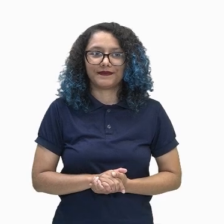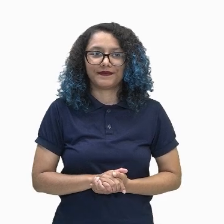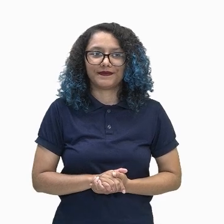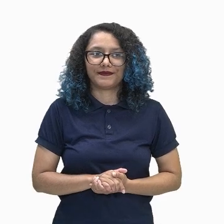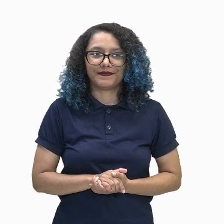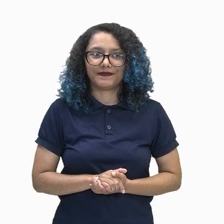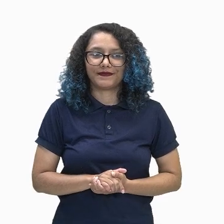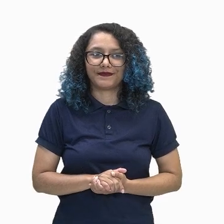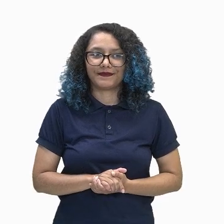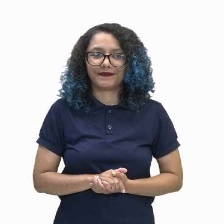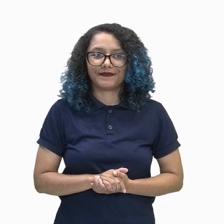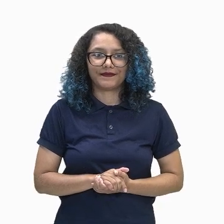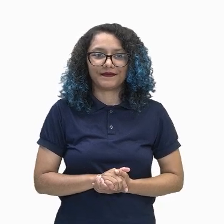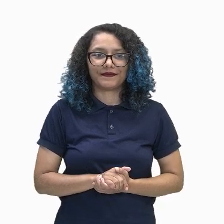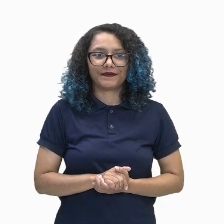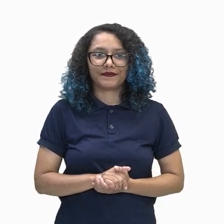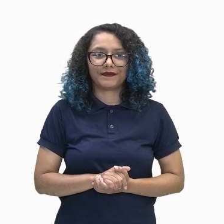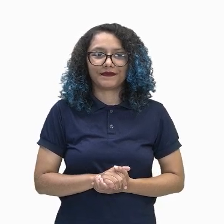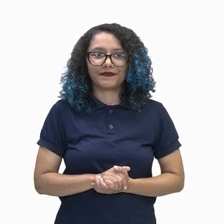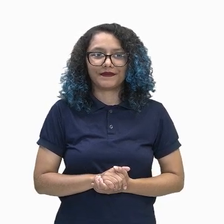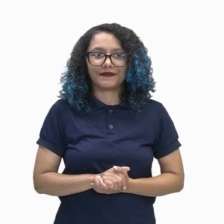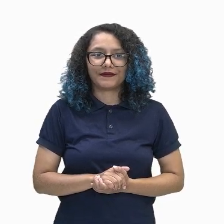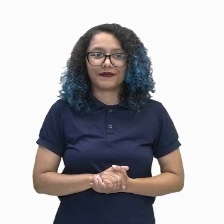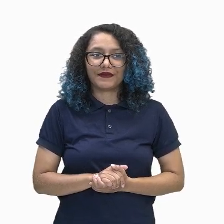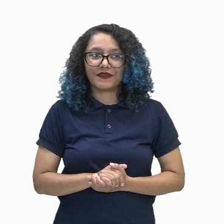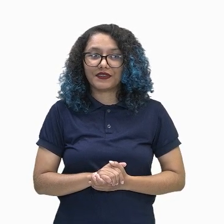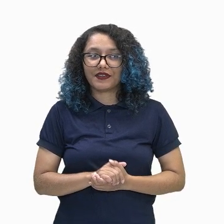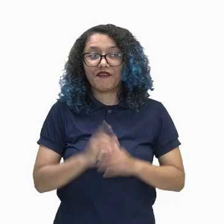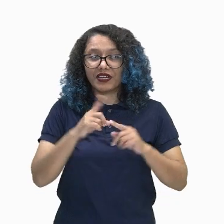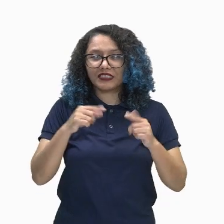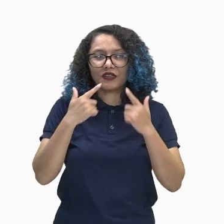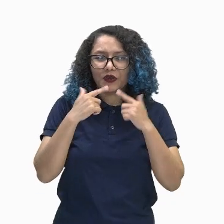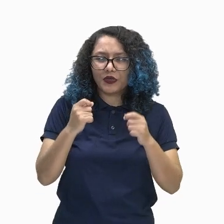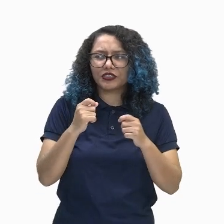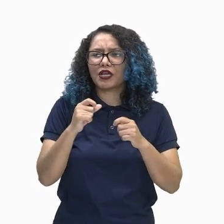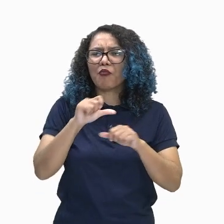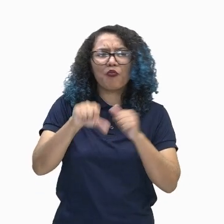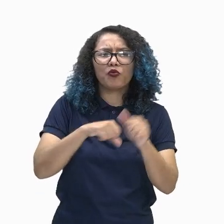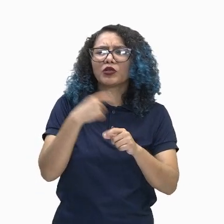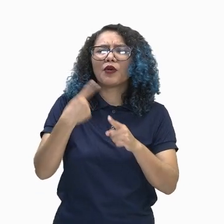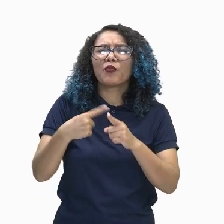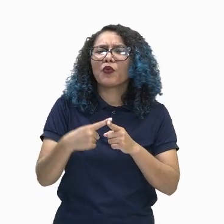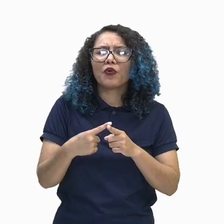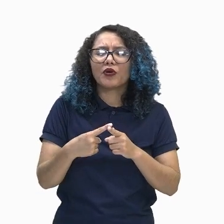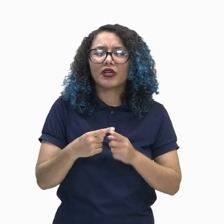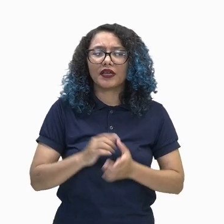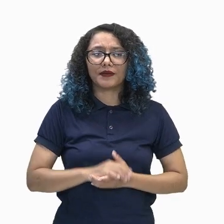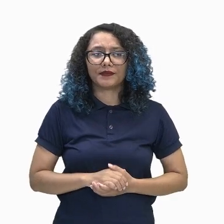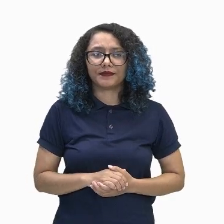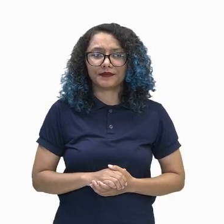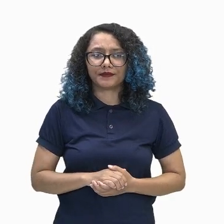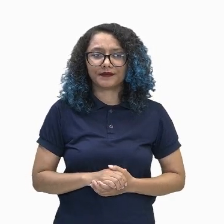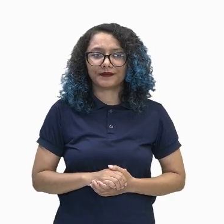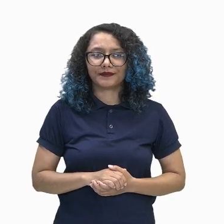né? Por que ela muda, né? Então, as variações acontecem porque o princípio fundamental da